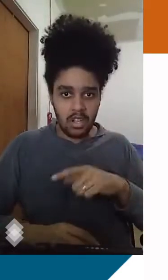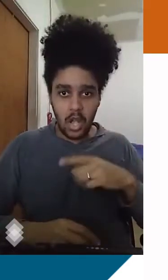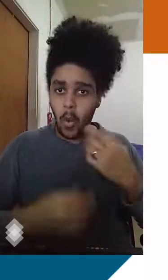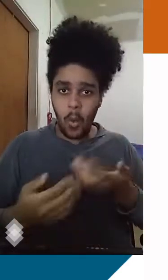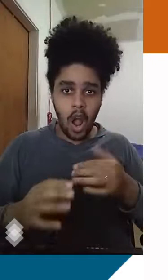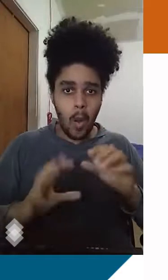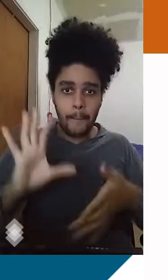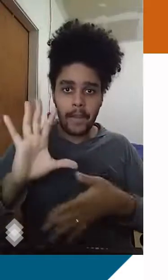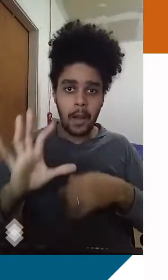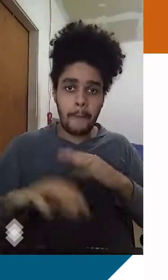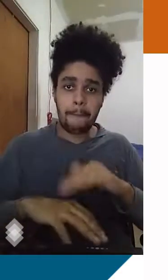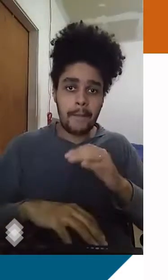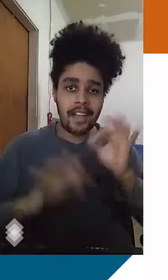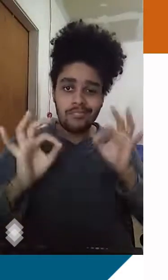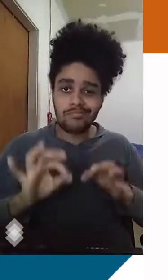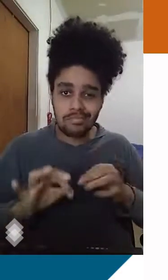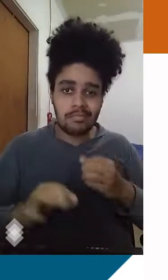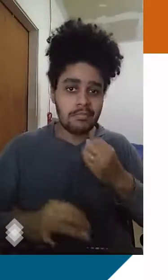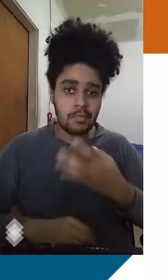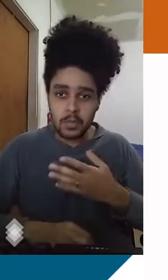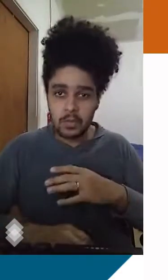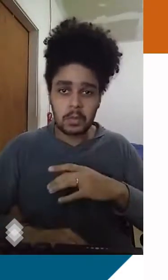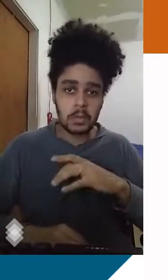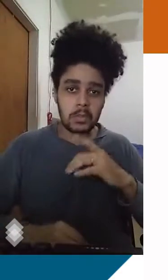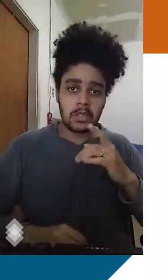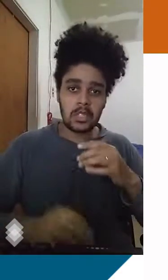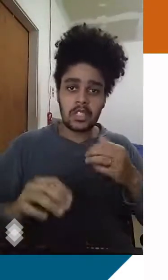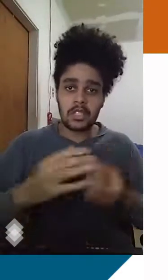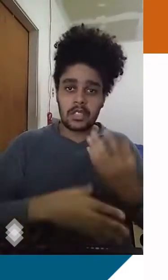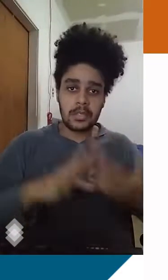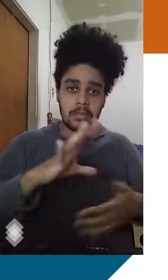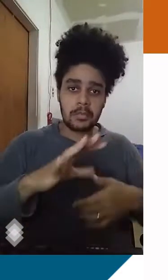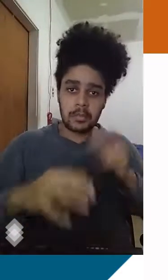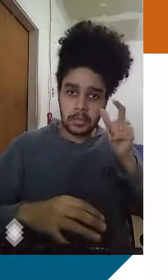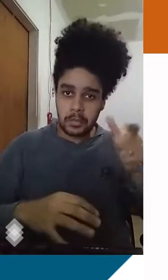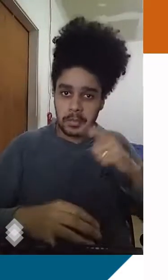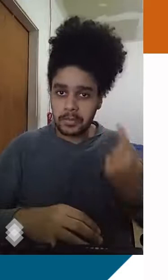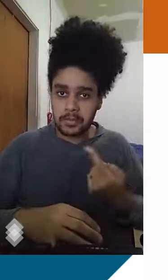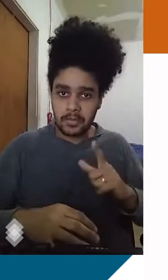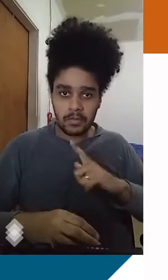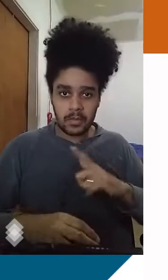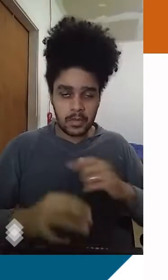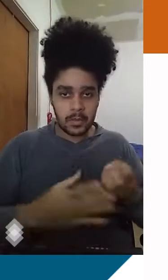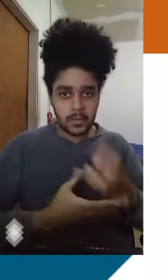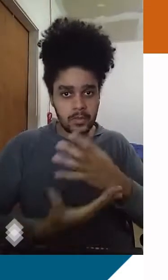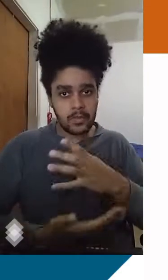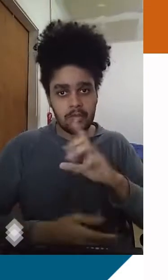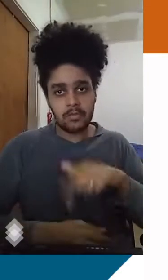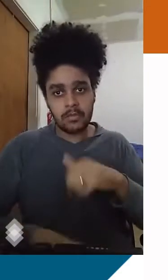a gente saber qual é o mapa, talvez a projeção mais adequada para criar o mapa que interessa para a gente. Existem